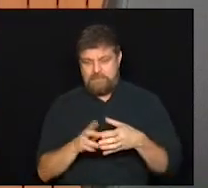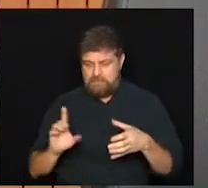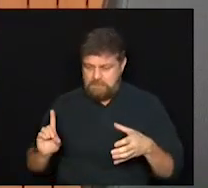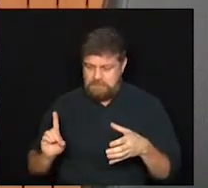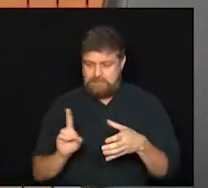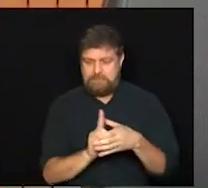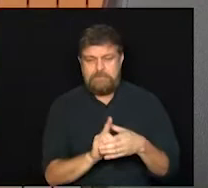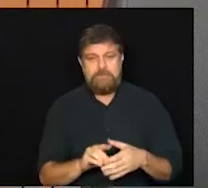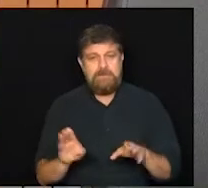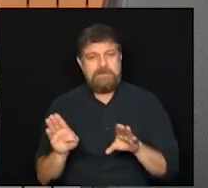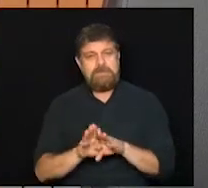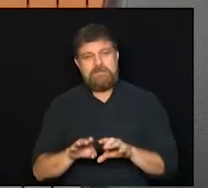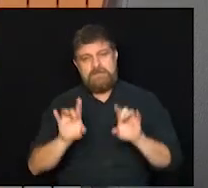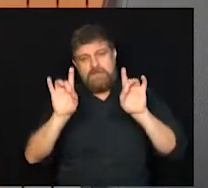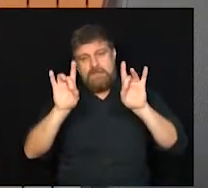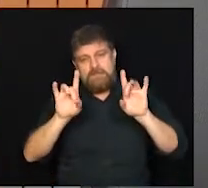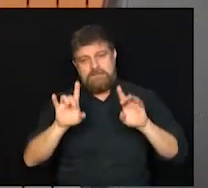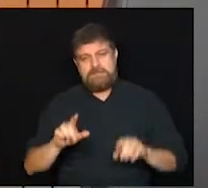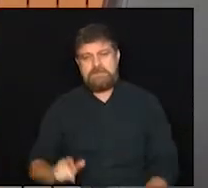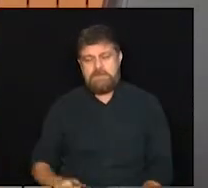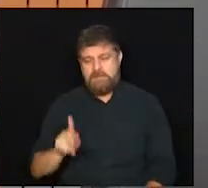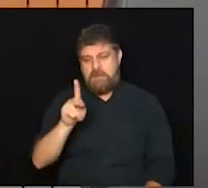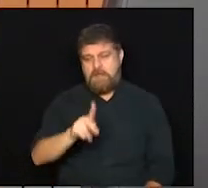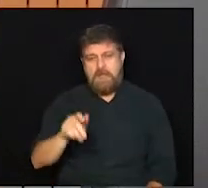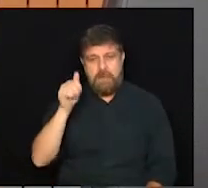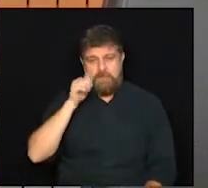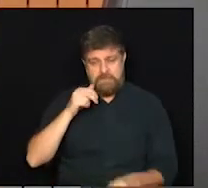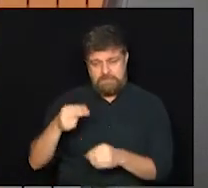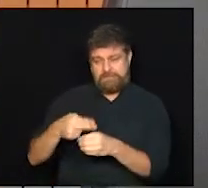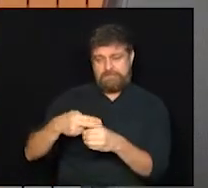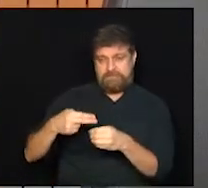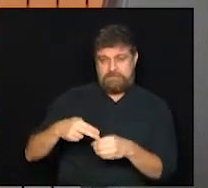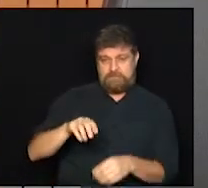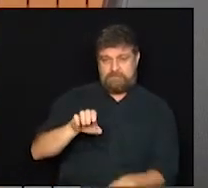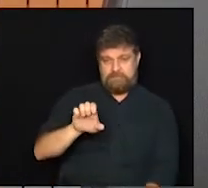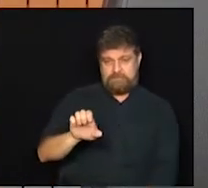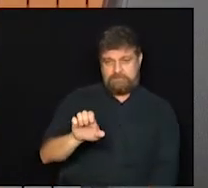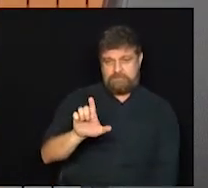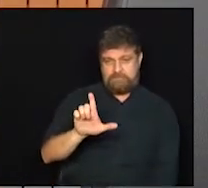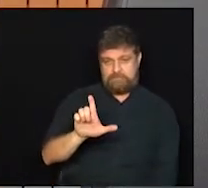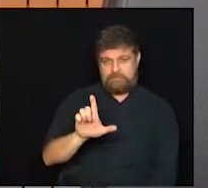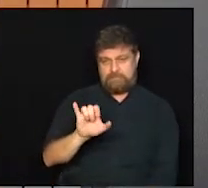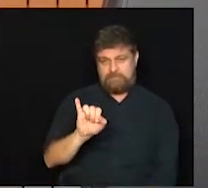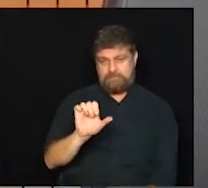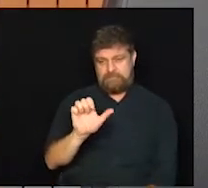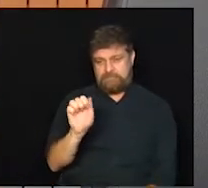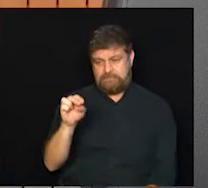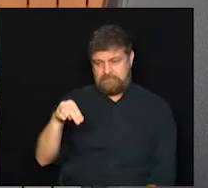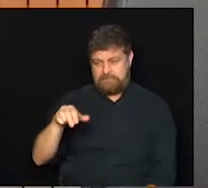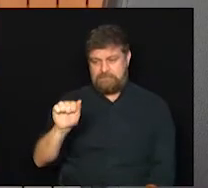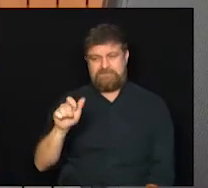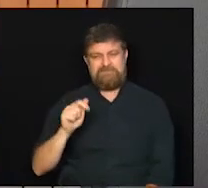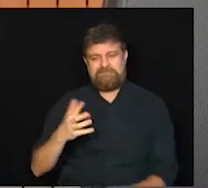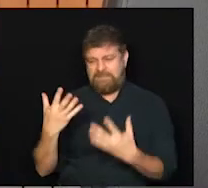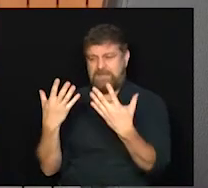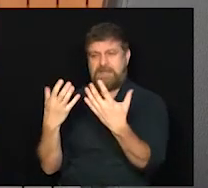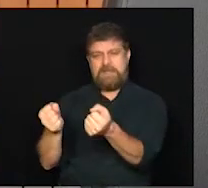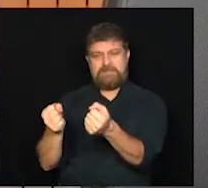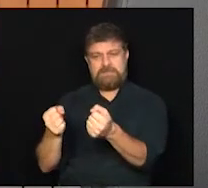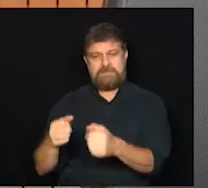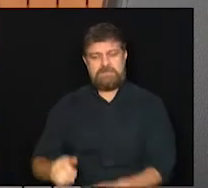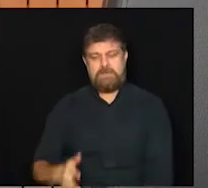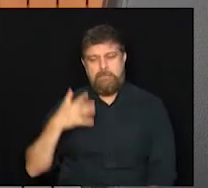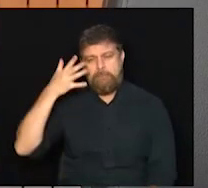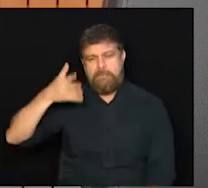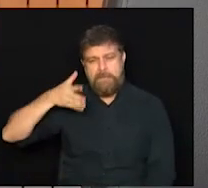E um agradecimento especial, obviamente, à professora Eliana, né, por ter atendido tão gentilmente aí o nosso convite. E